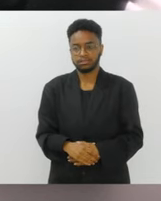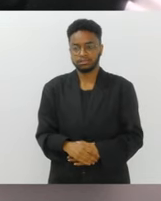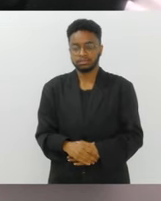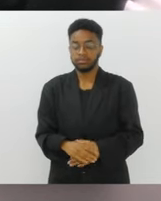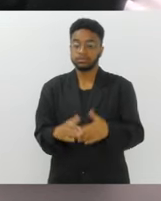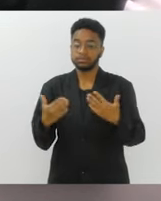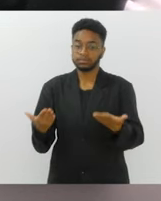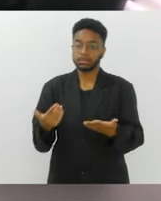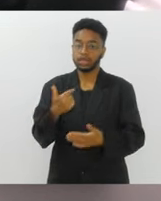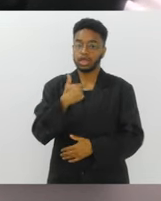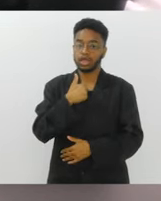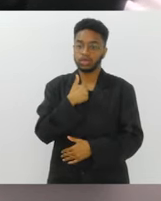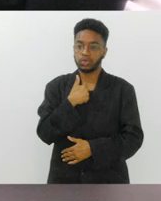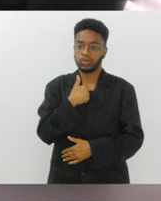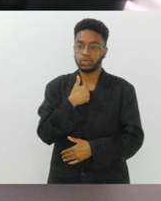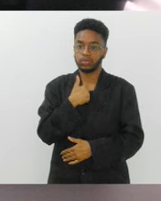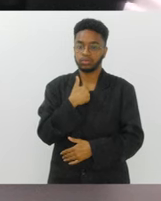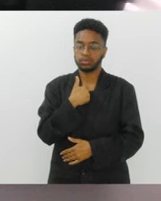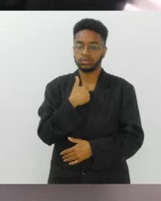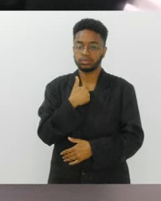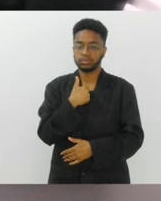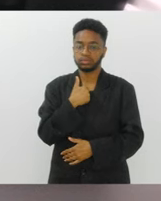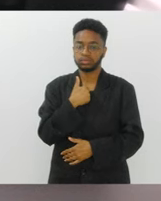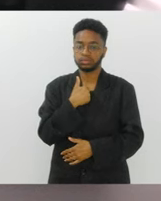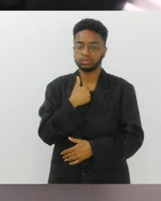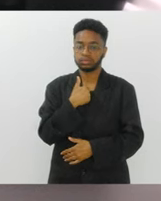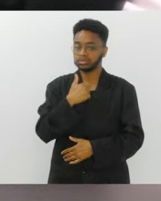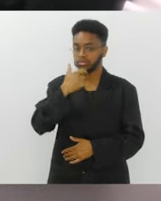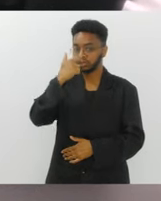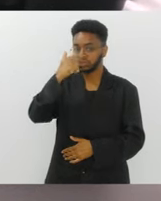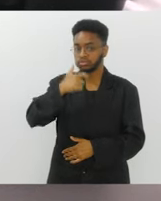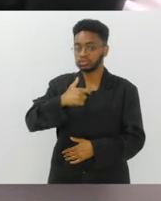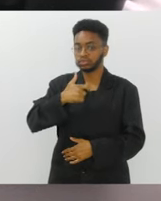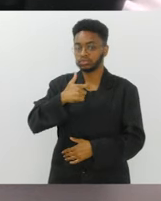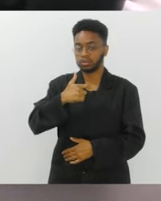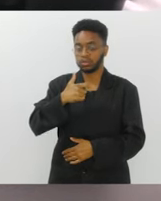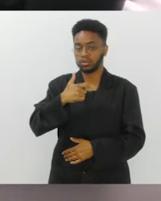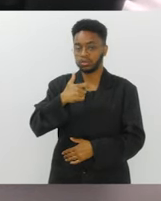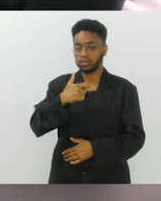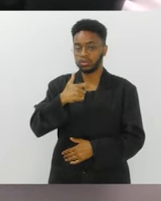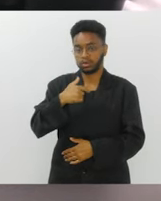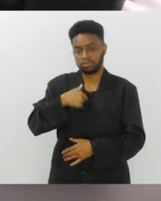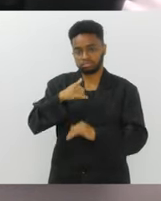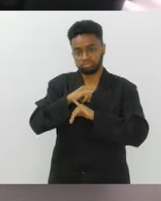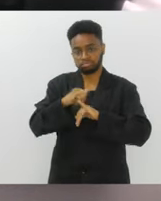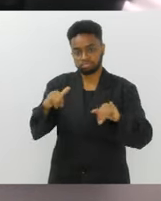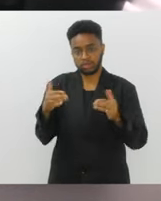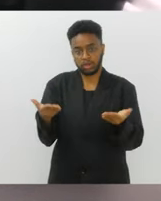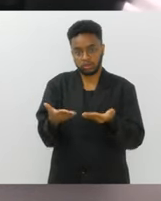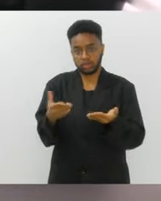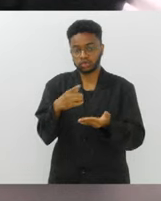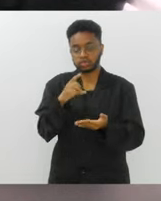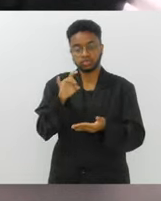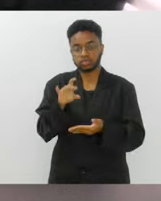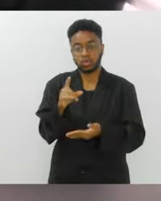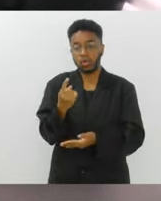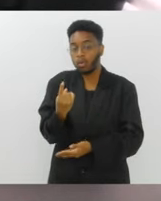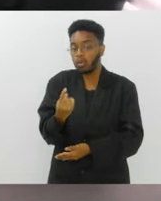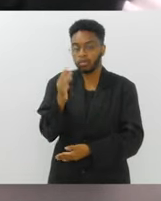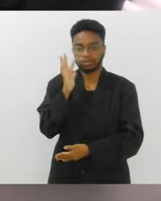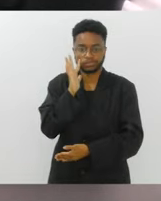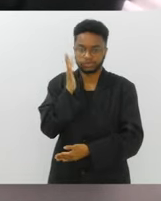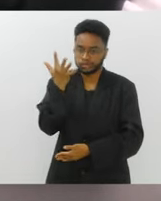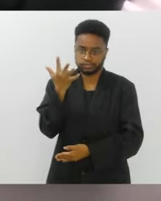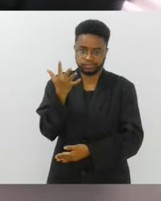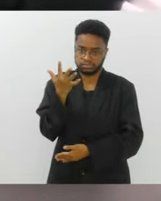eu estou e sou daqueles que digo neste momento que só tem uma saída.